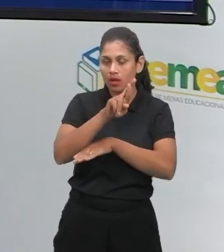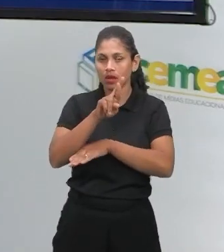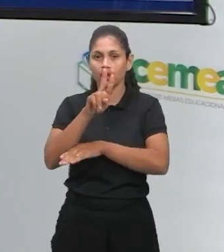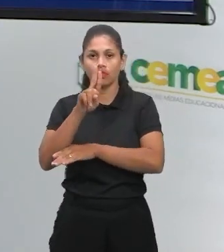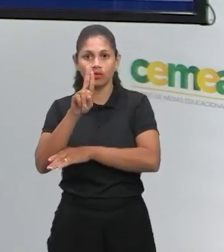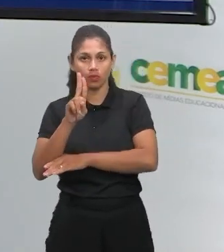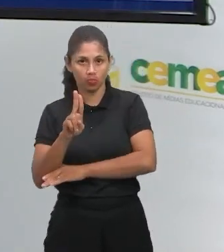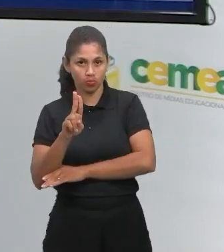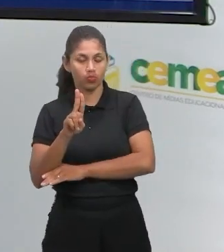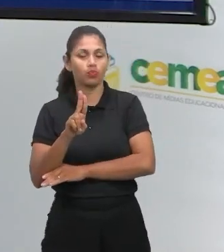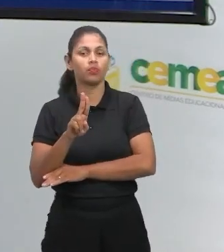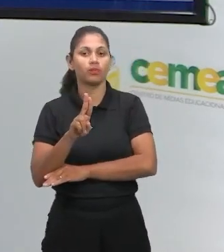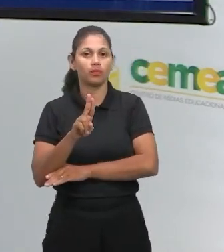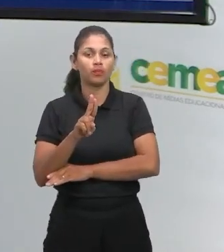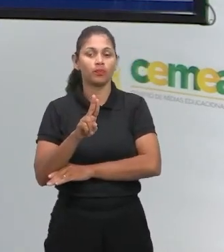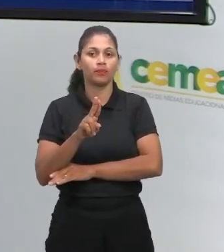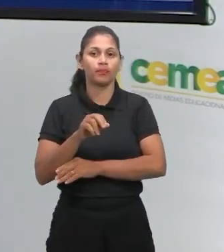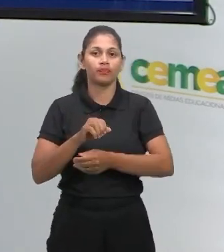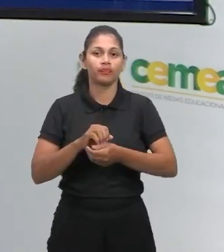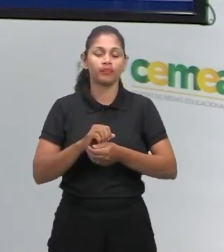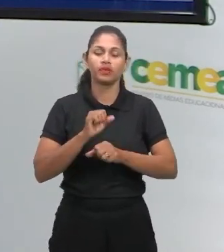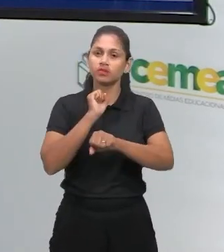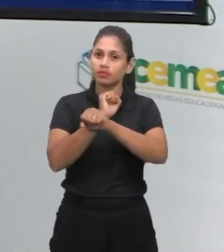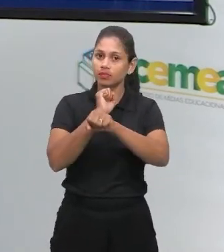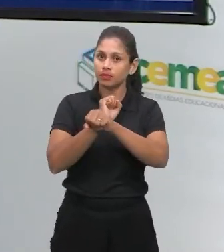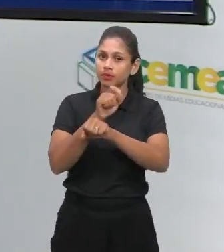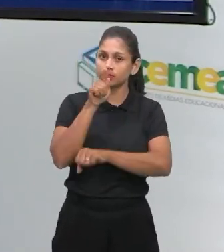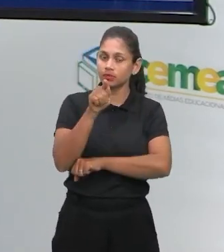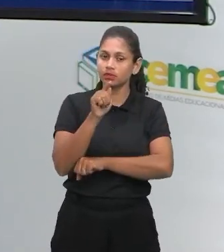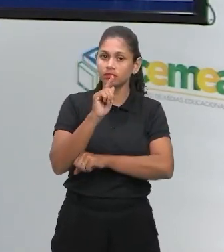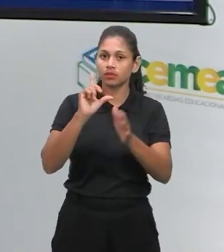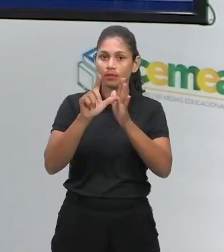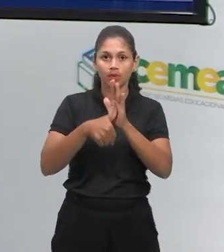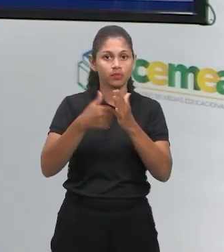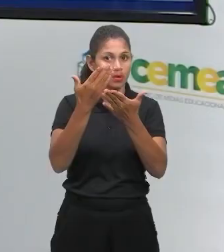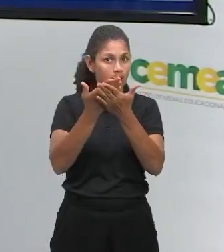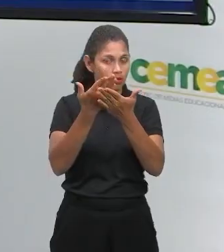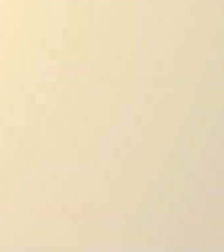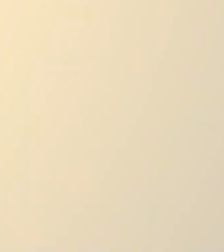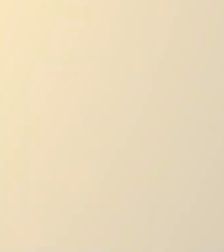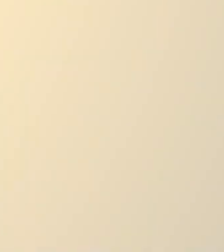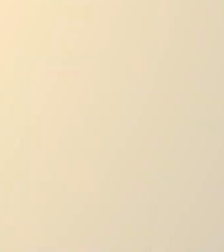uniforme, que é o nosso MRU, e aguardo você na nossa próxima aula.